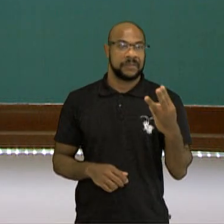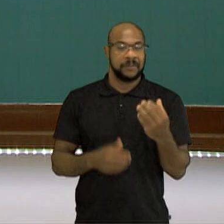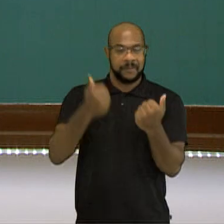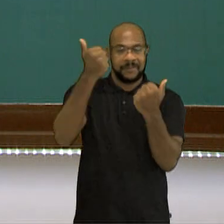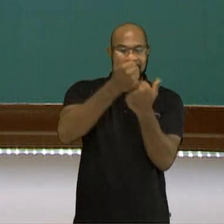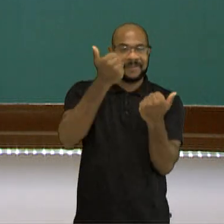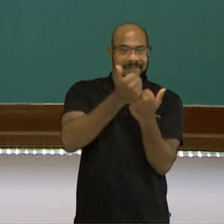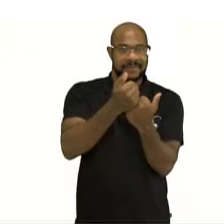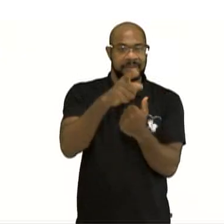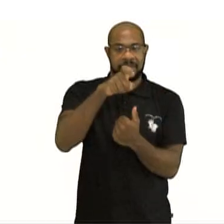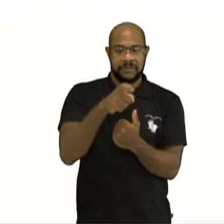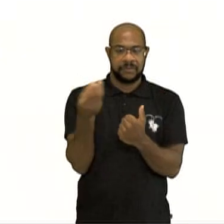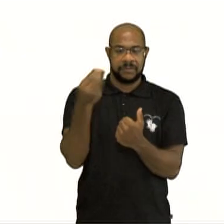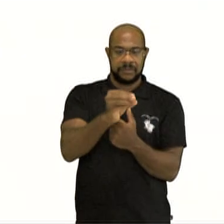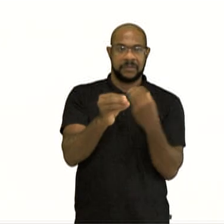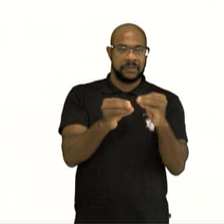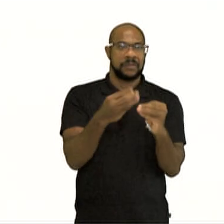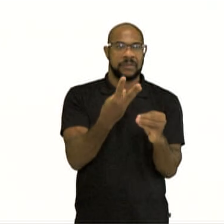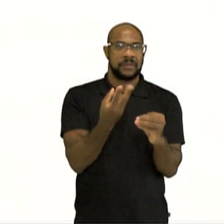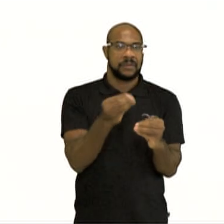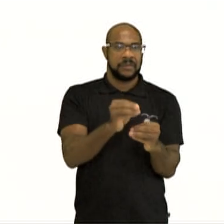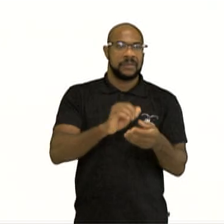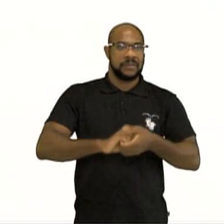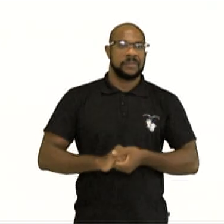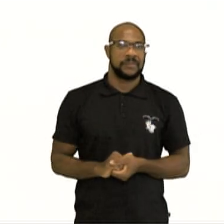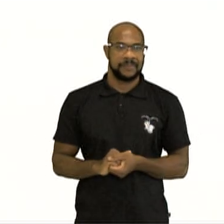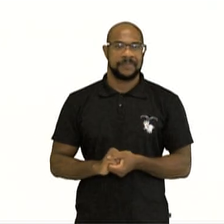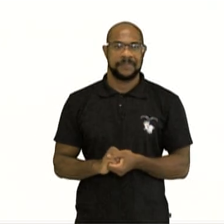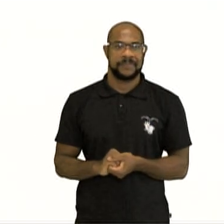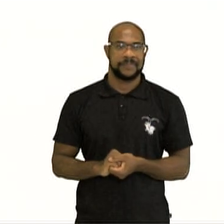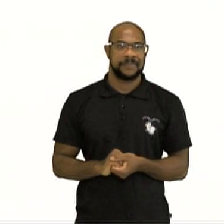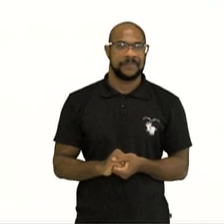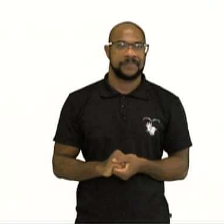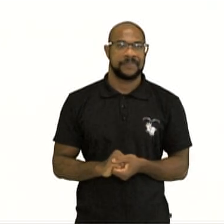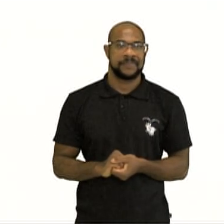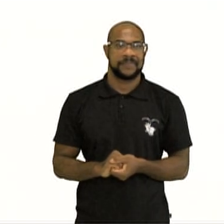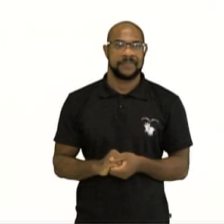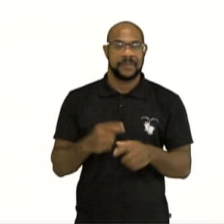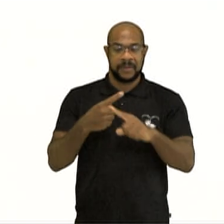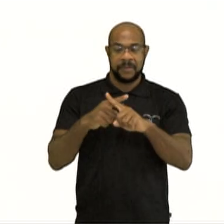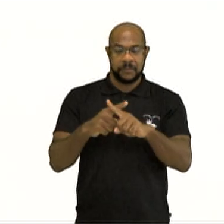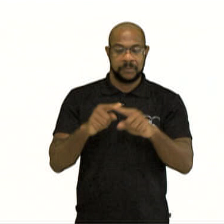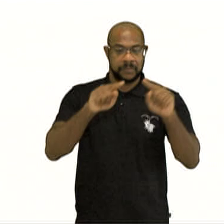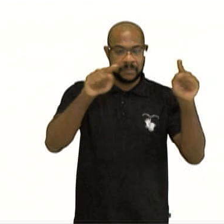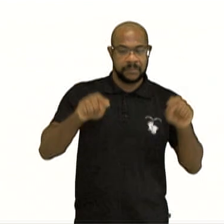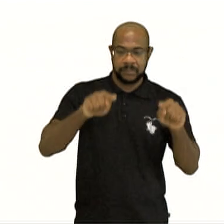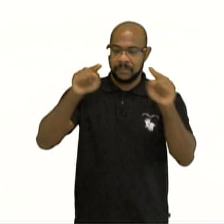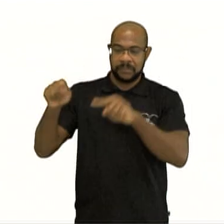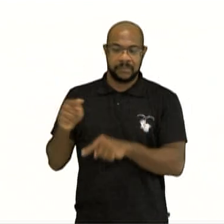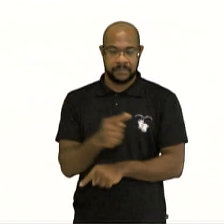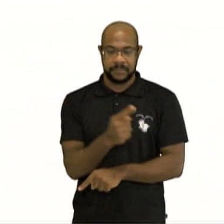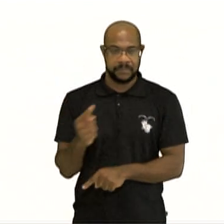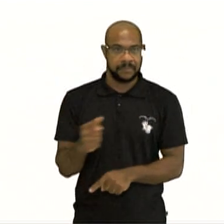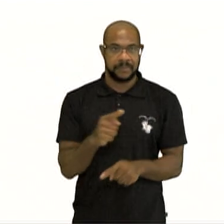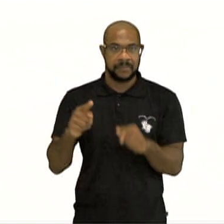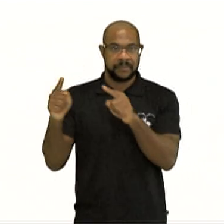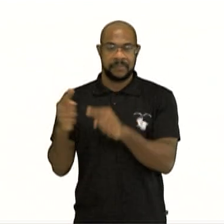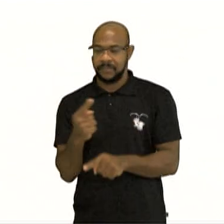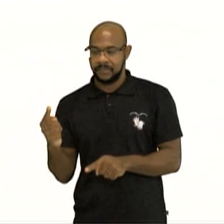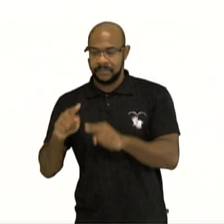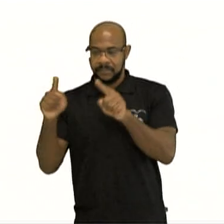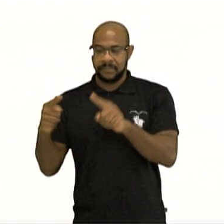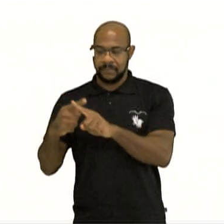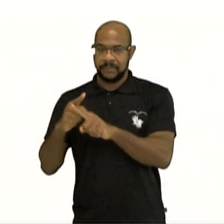x, 3 menos 2, 1. 3 menos 4, menos 1. Olha bem a diferença aqui do